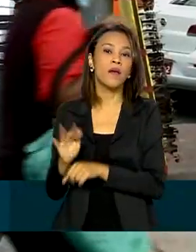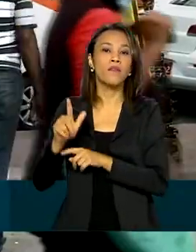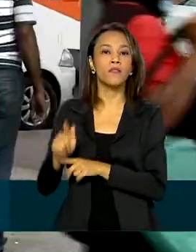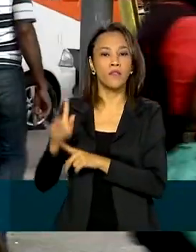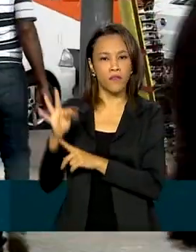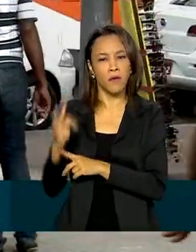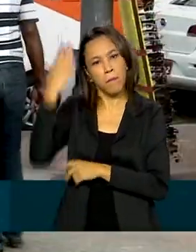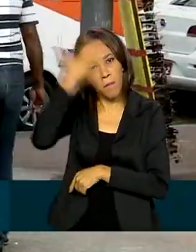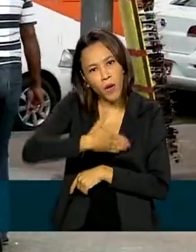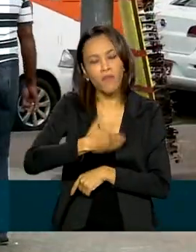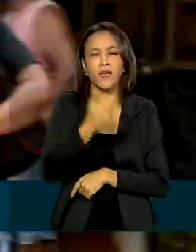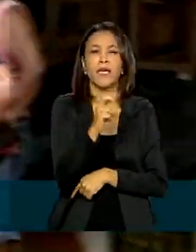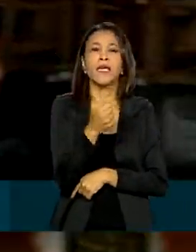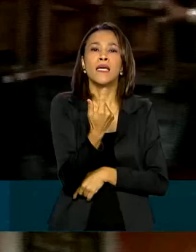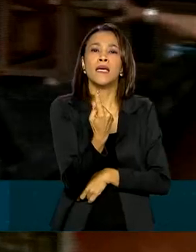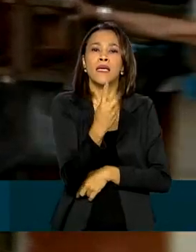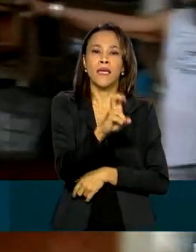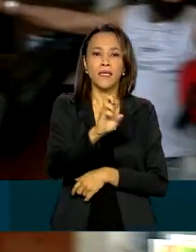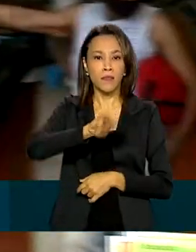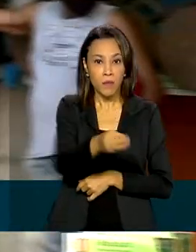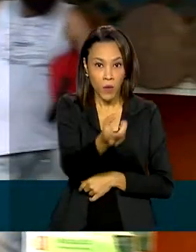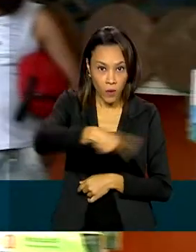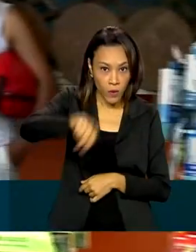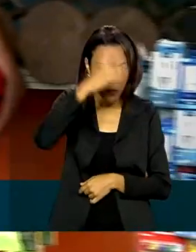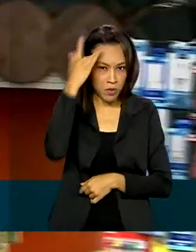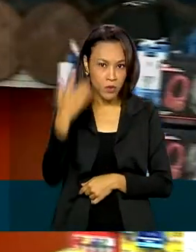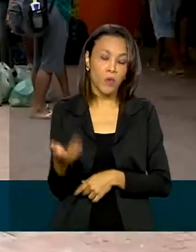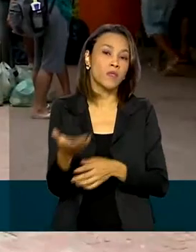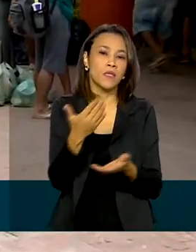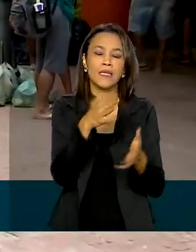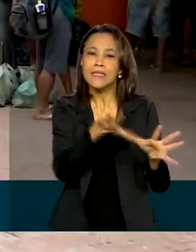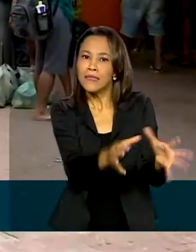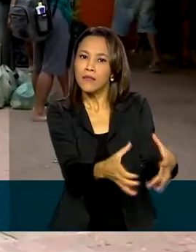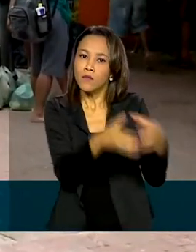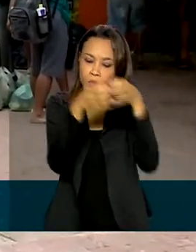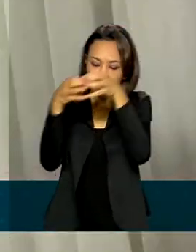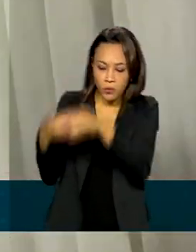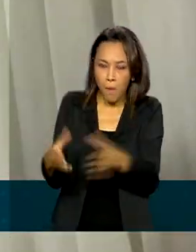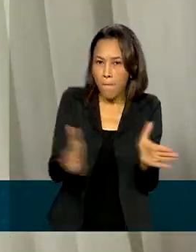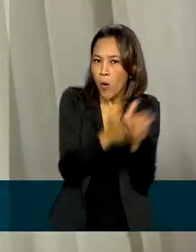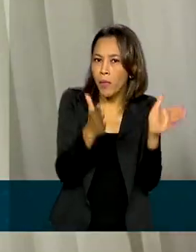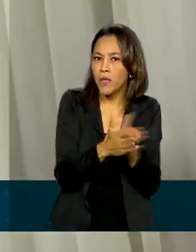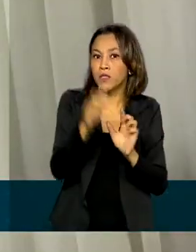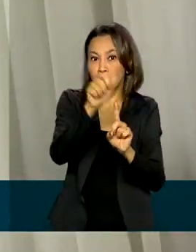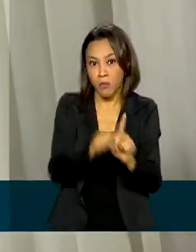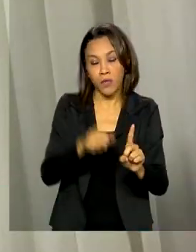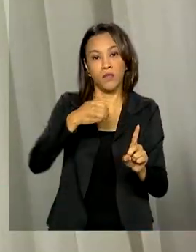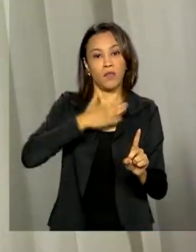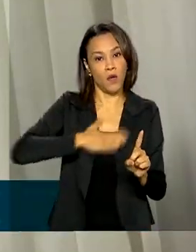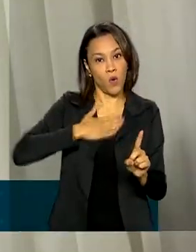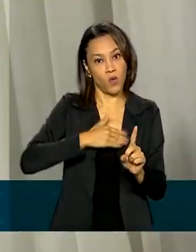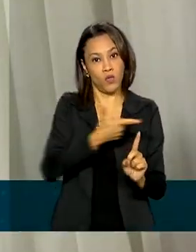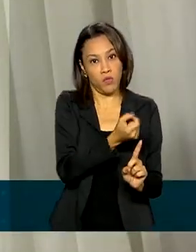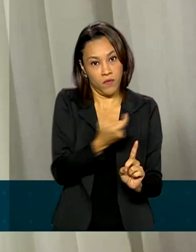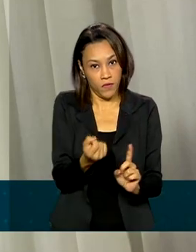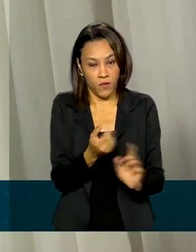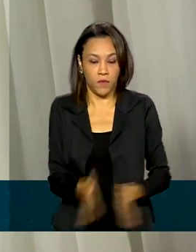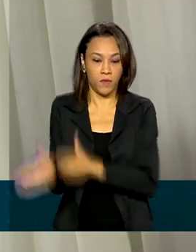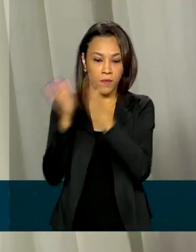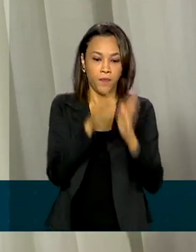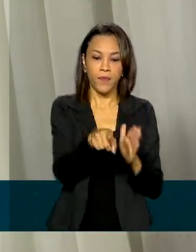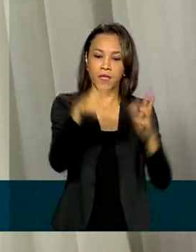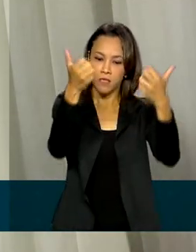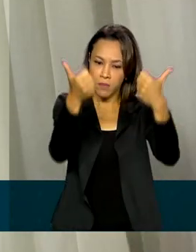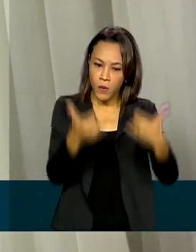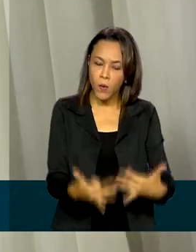15 milhões de brasileiros saíram da linha de pobreza até agosto de 2020. A nova configuração dos programas sociais foi suficiente para